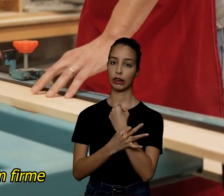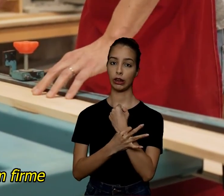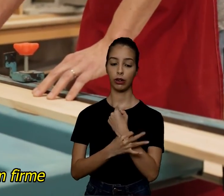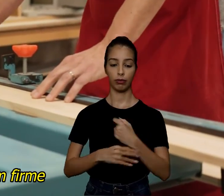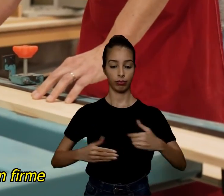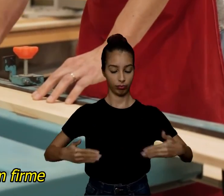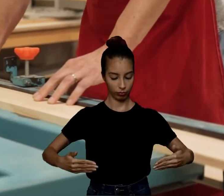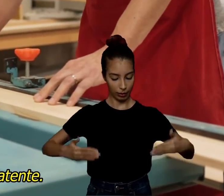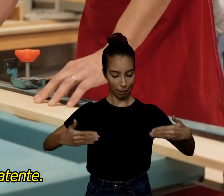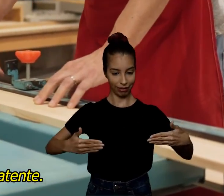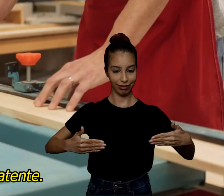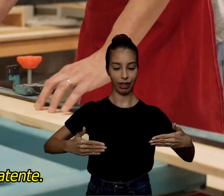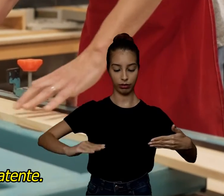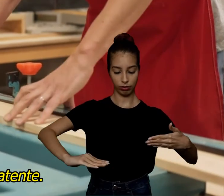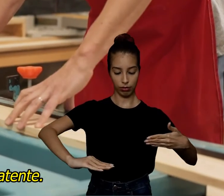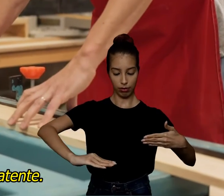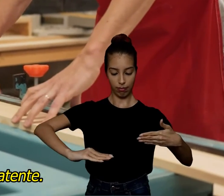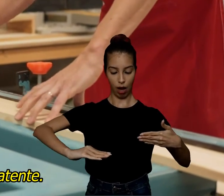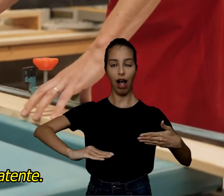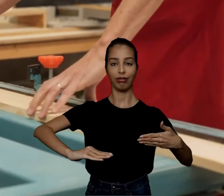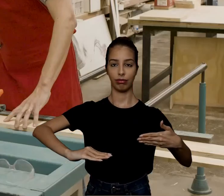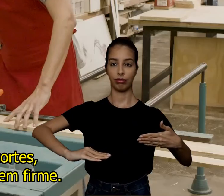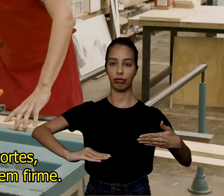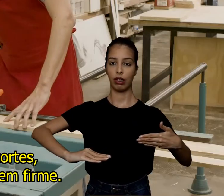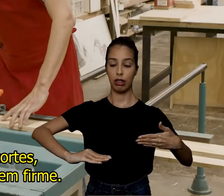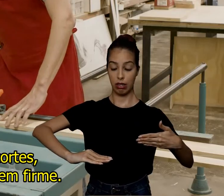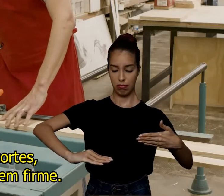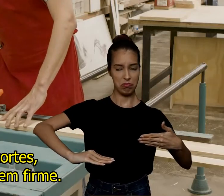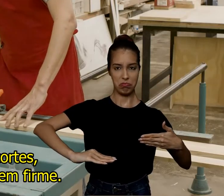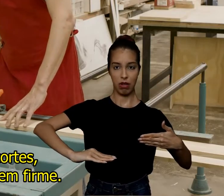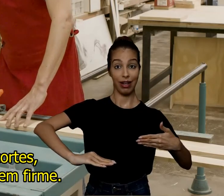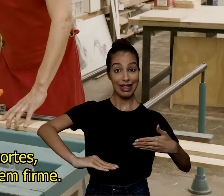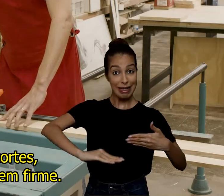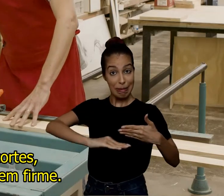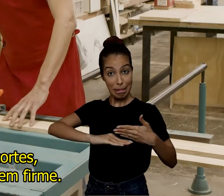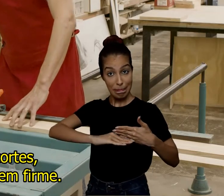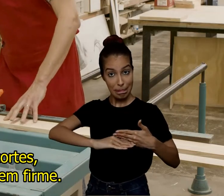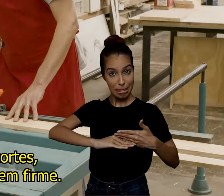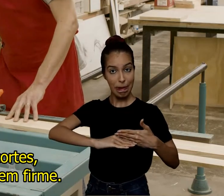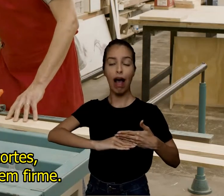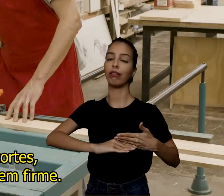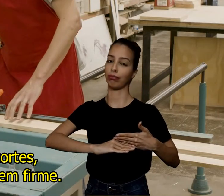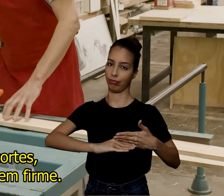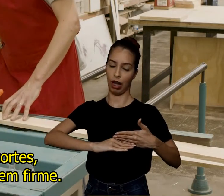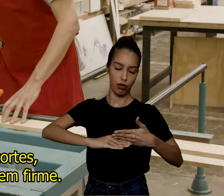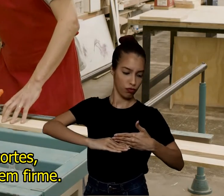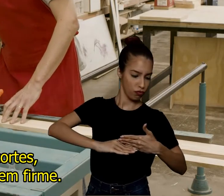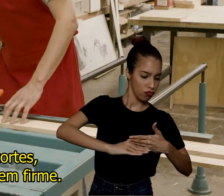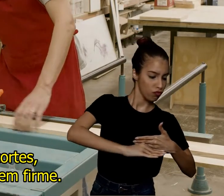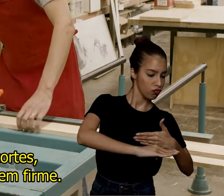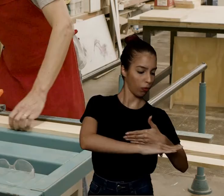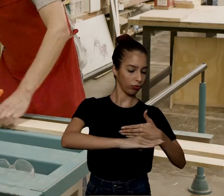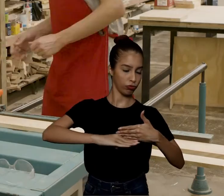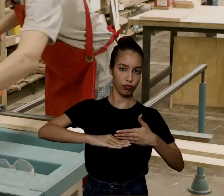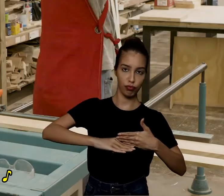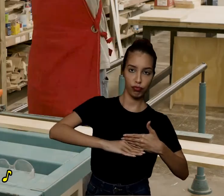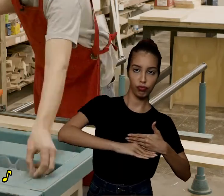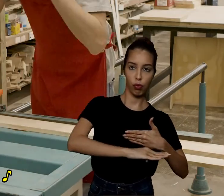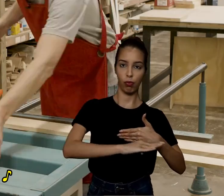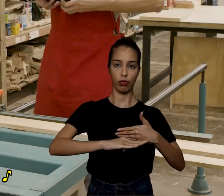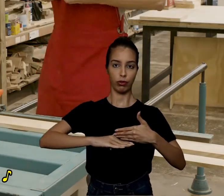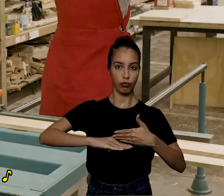aqui bem firme no contato com esse batente. Em qualquer um dos cortes, a gente vai deixar sempre essa peça bem firme aqui.